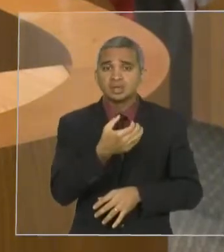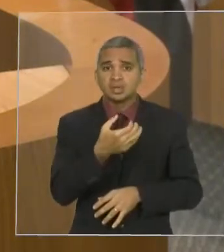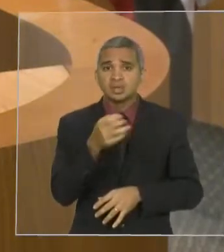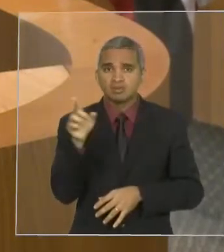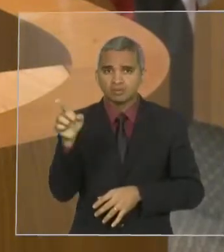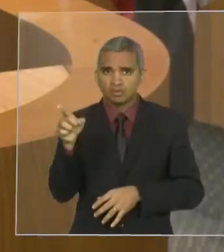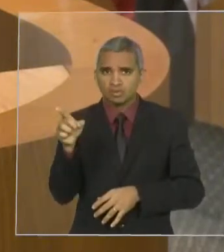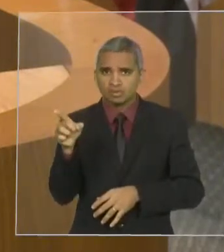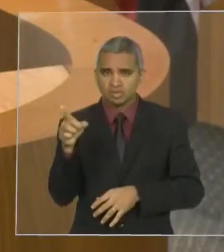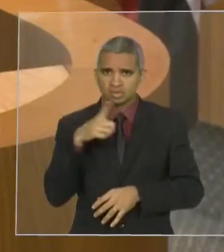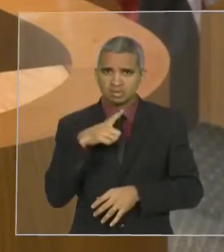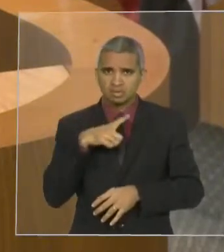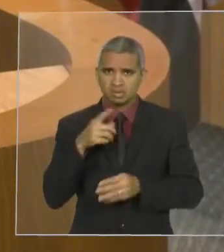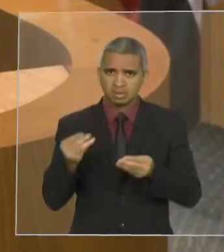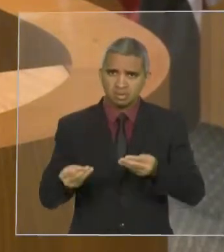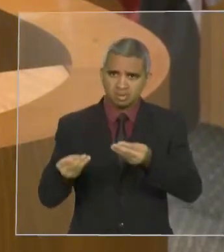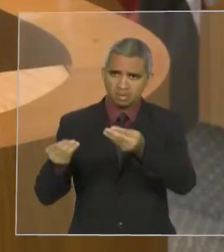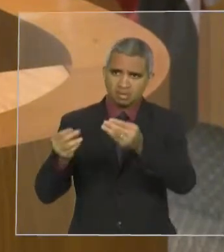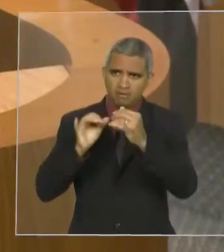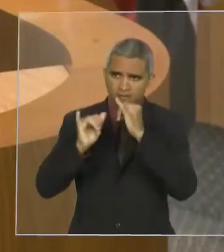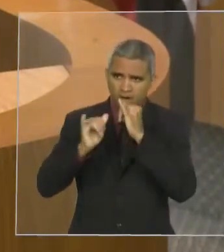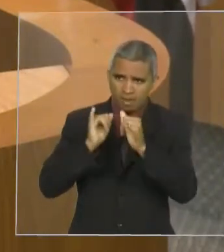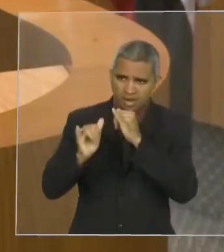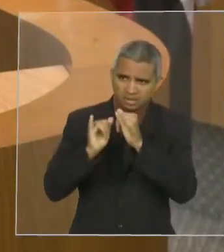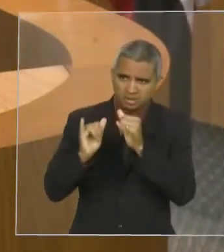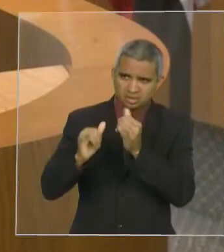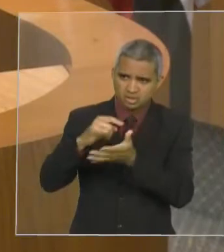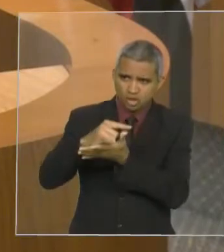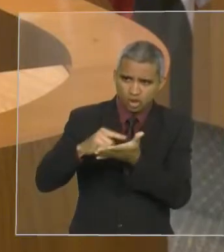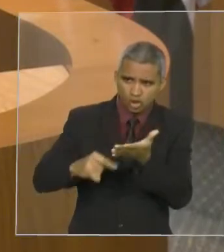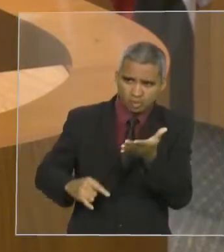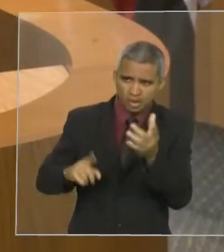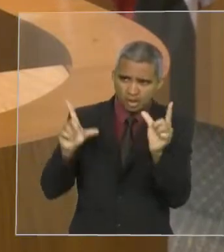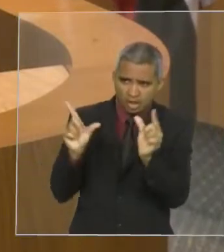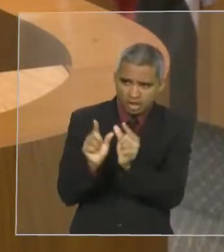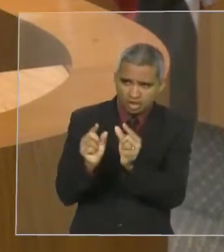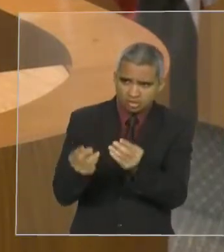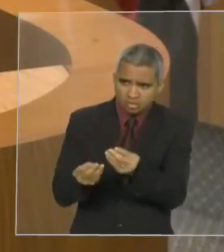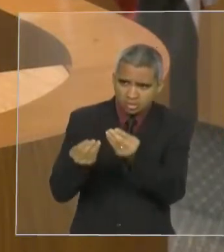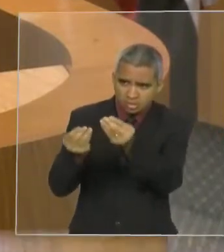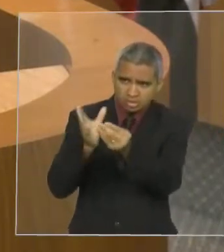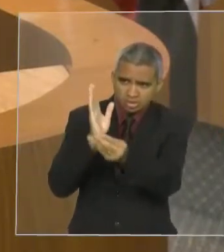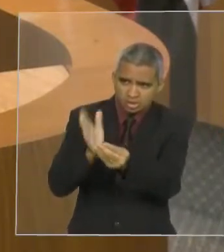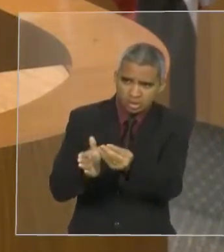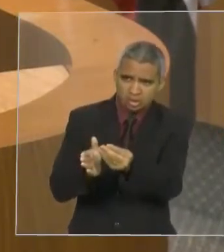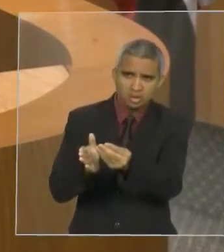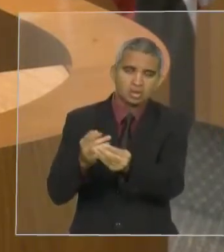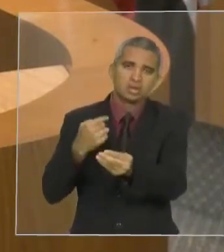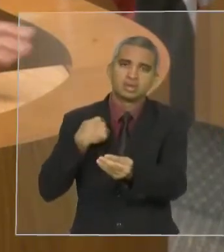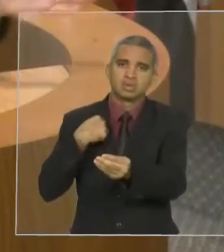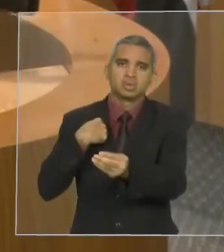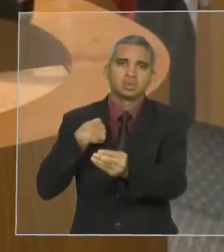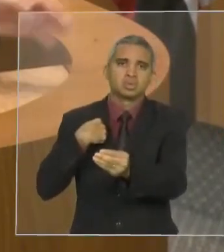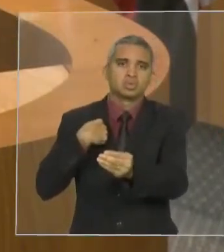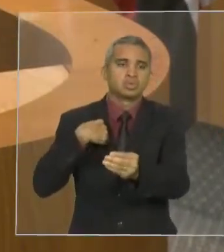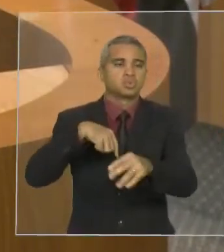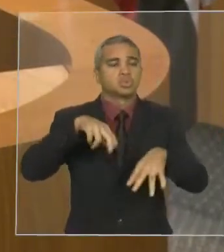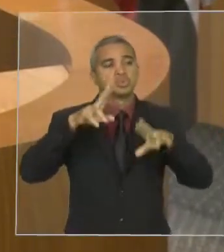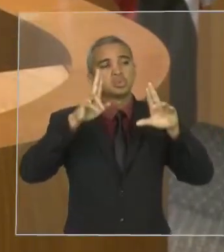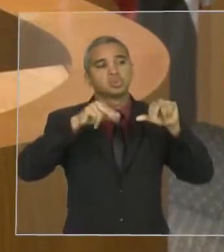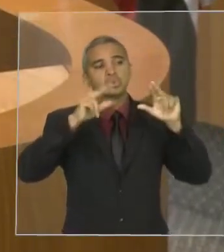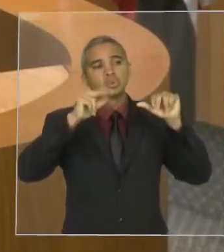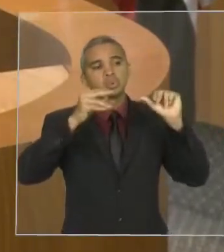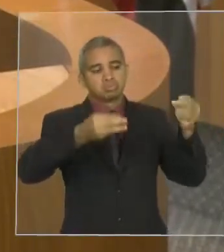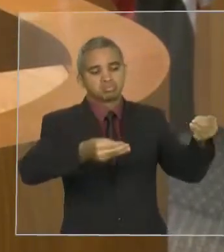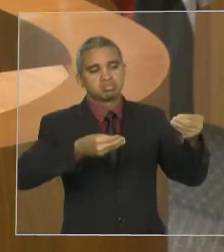alguma minuta, recebeu algum resumo. Nunca recebi nada até hoje, deputado. E olha